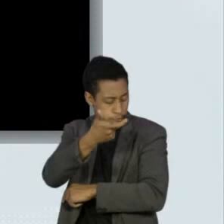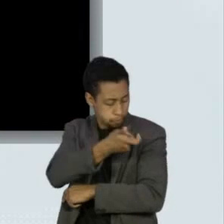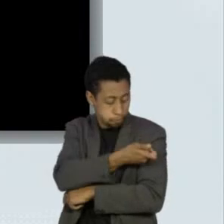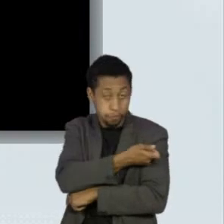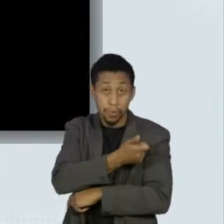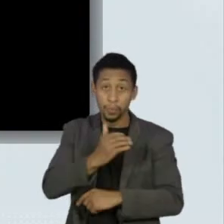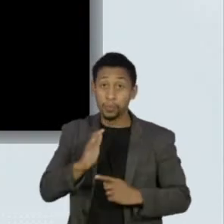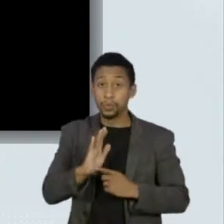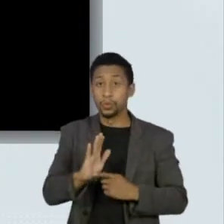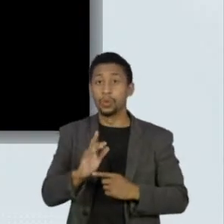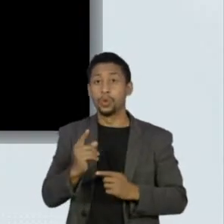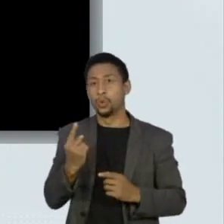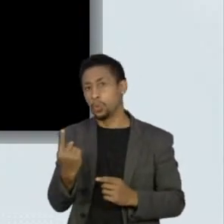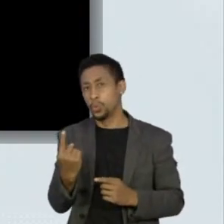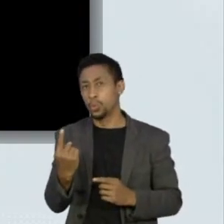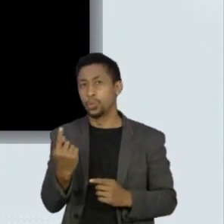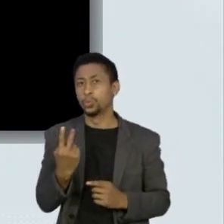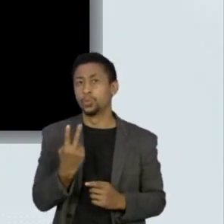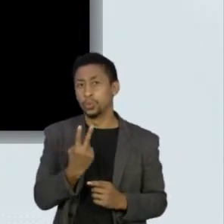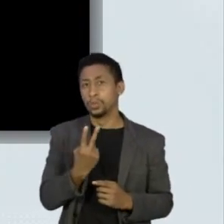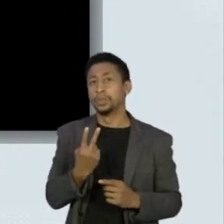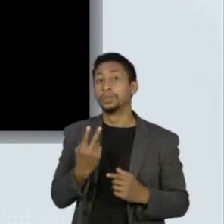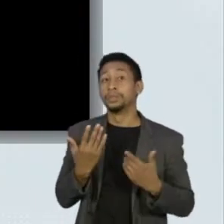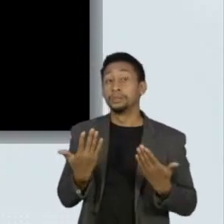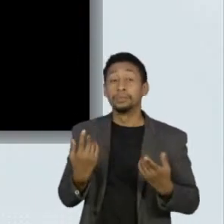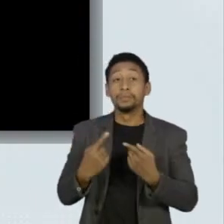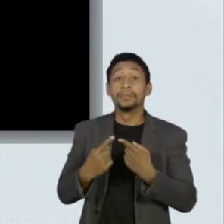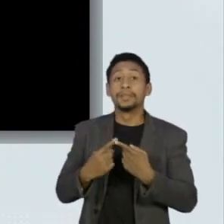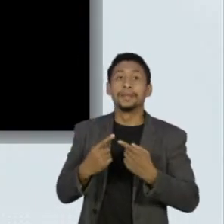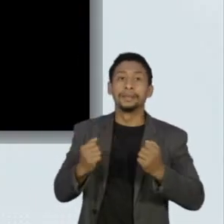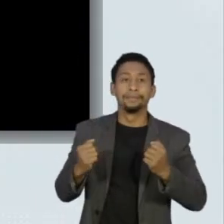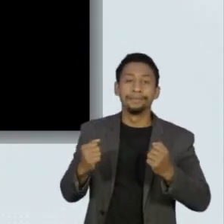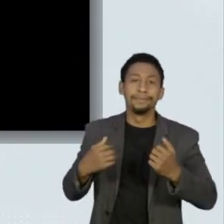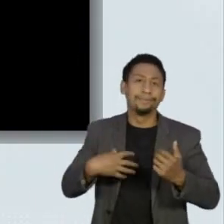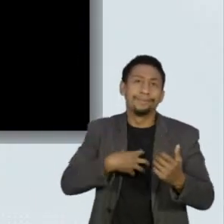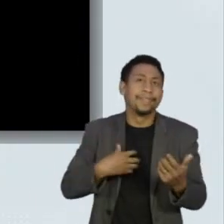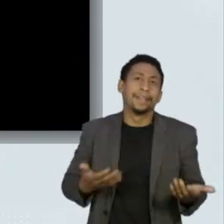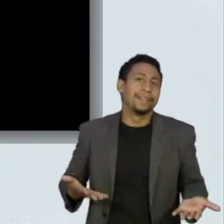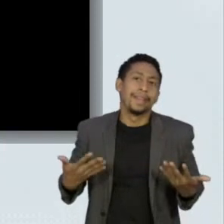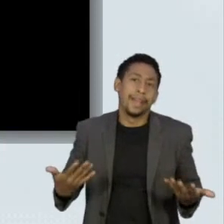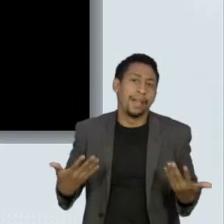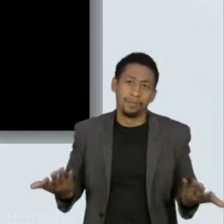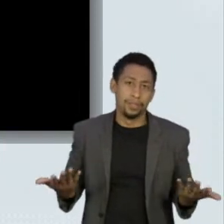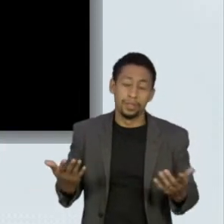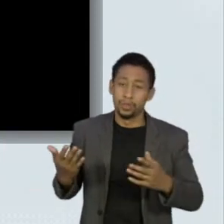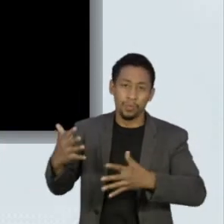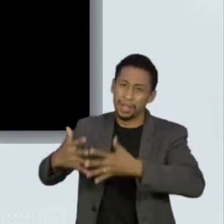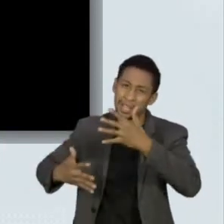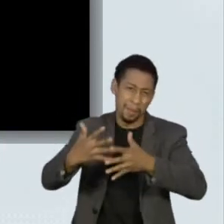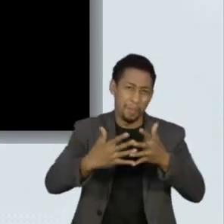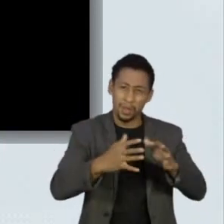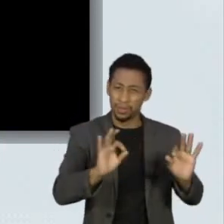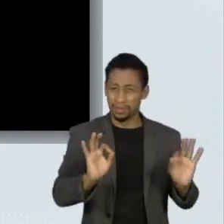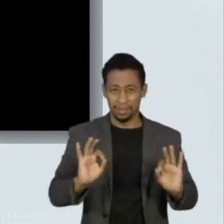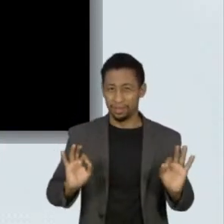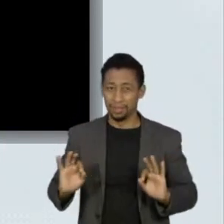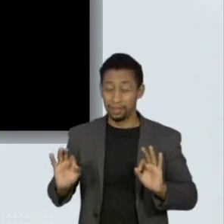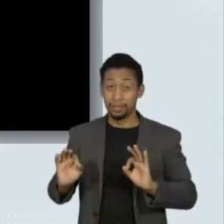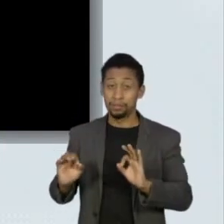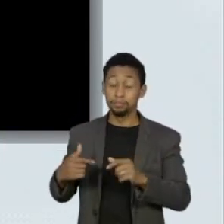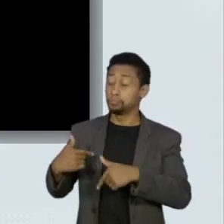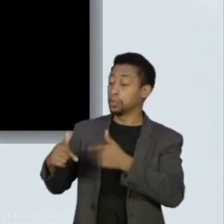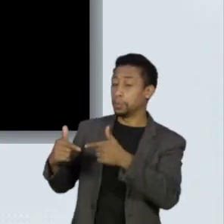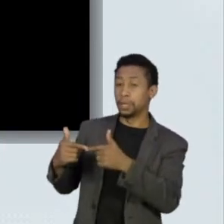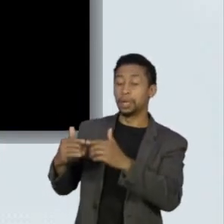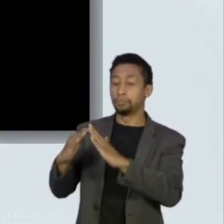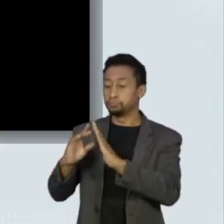2, o que significa que foram eventos leves e que não interferiram com a atividade diária das pessoas,